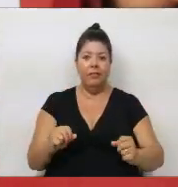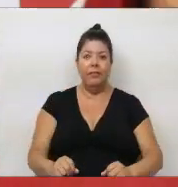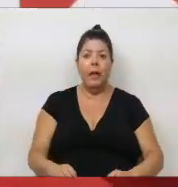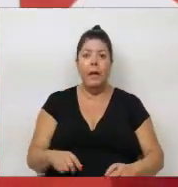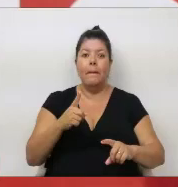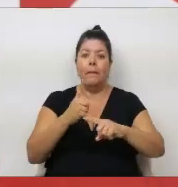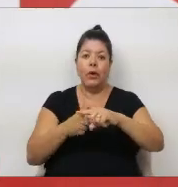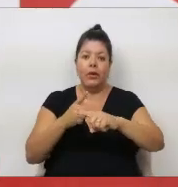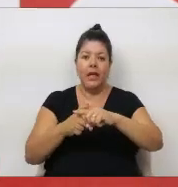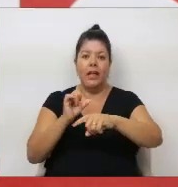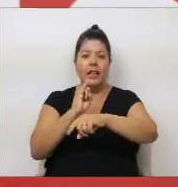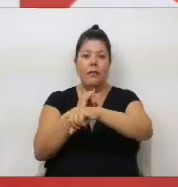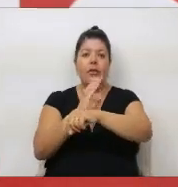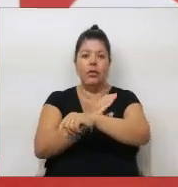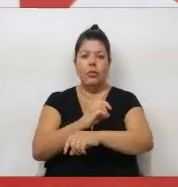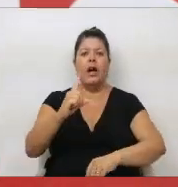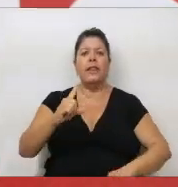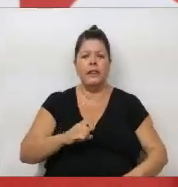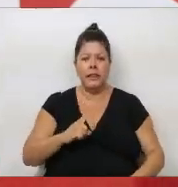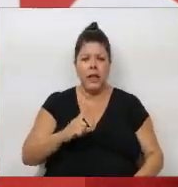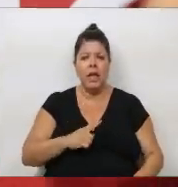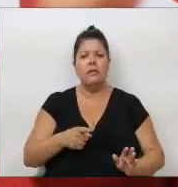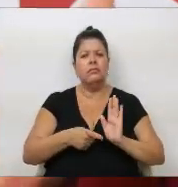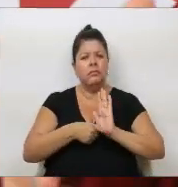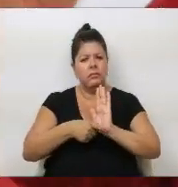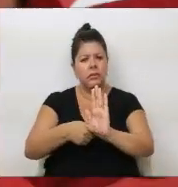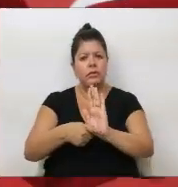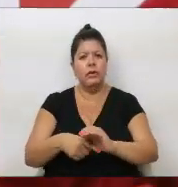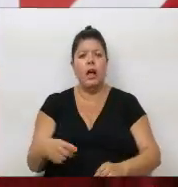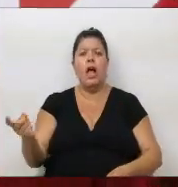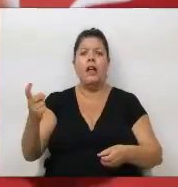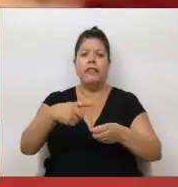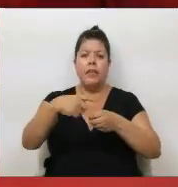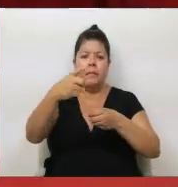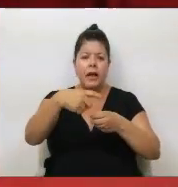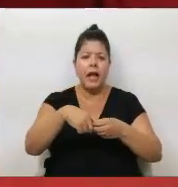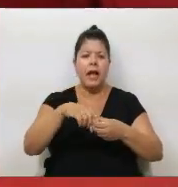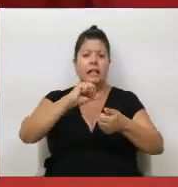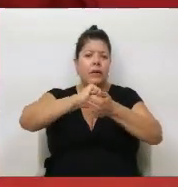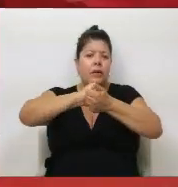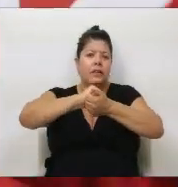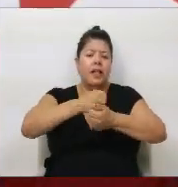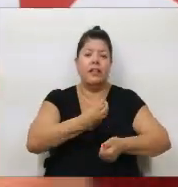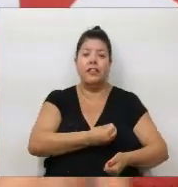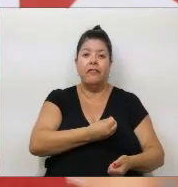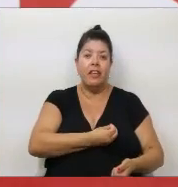a Imbituba, ela proporciona isso. A pessoa vem para cá, tem qualidade de vida, tem natureza